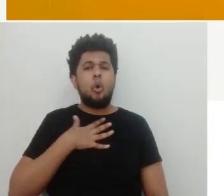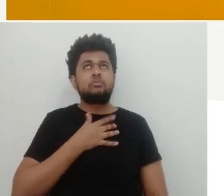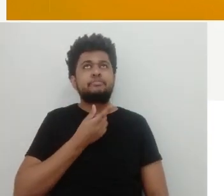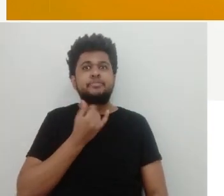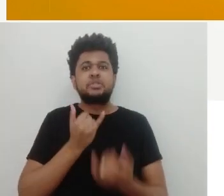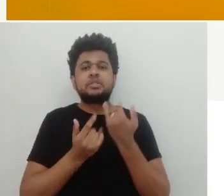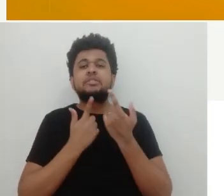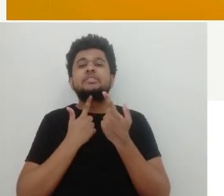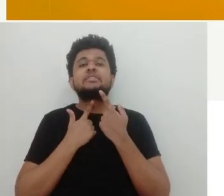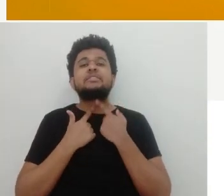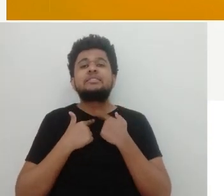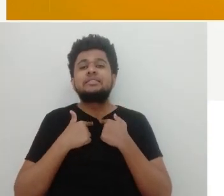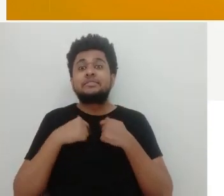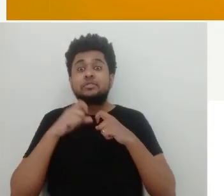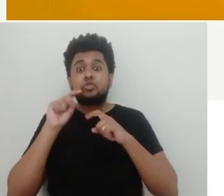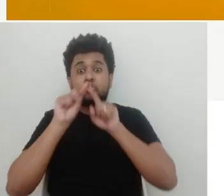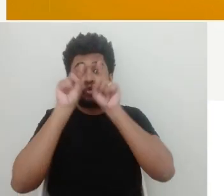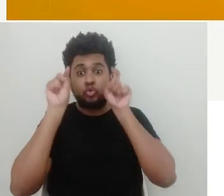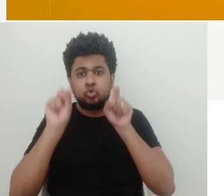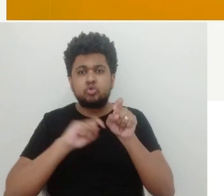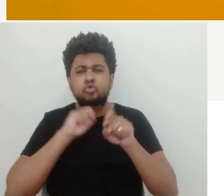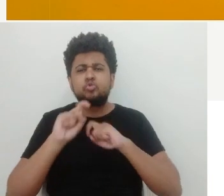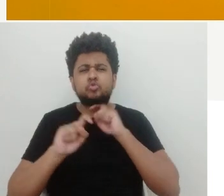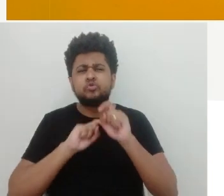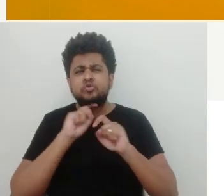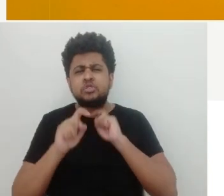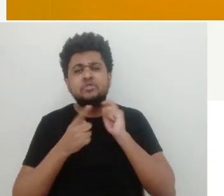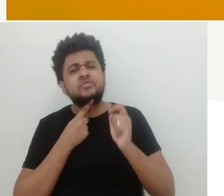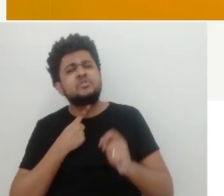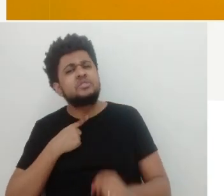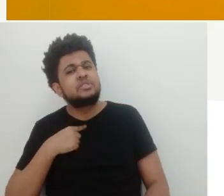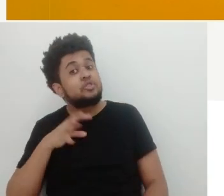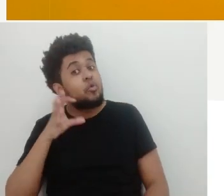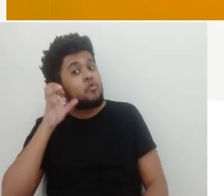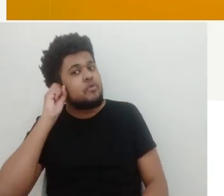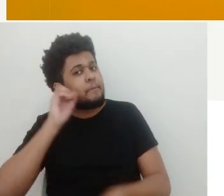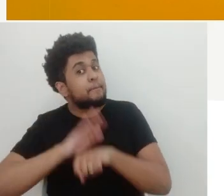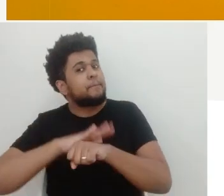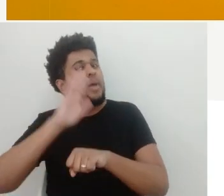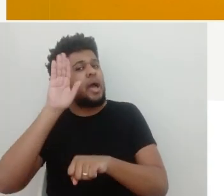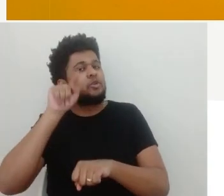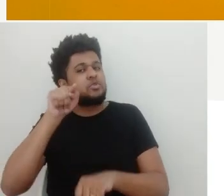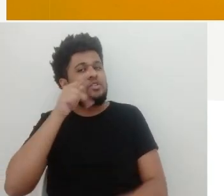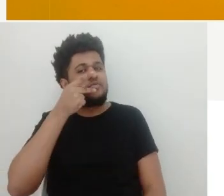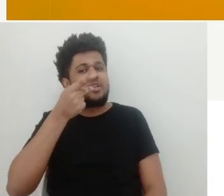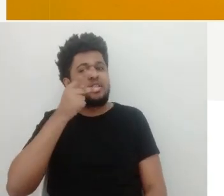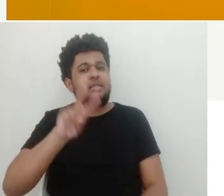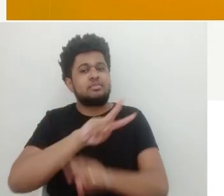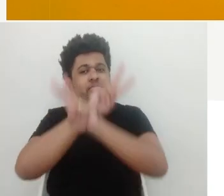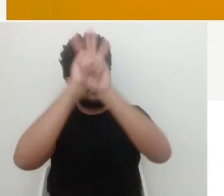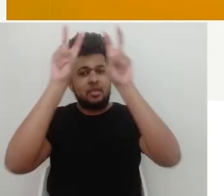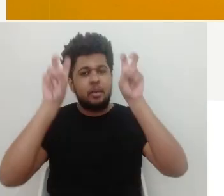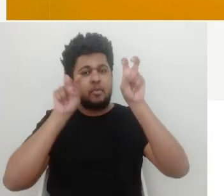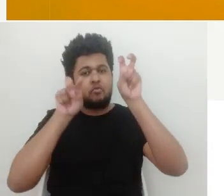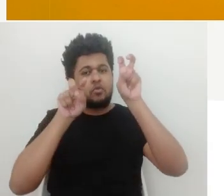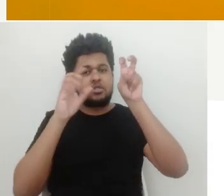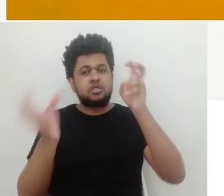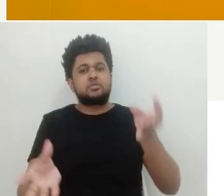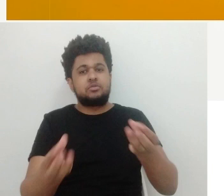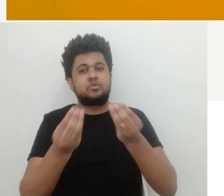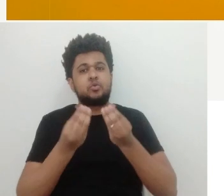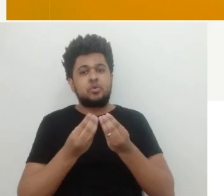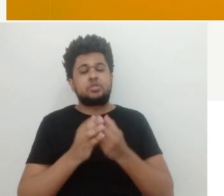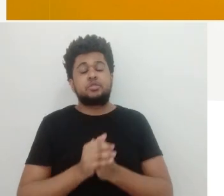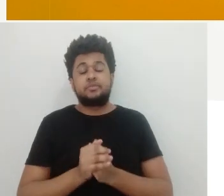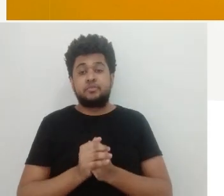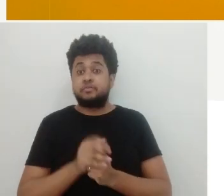genealogias que você trouxe. Vamos ver se o pessoal quiser colocar seus comentários, suas perguntas aqui no bate-papo.